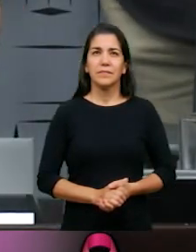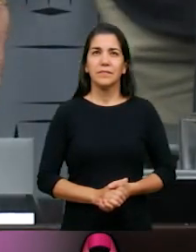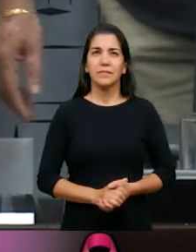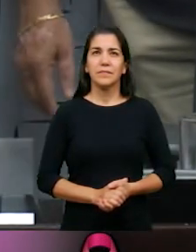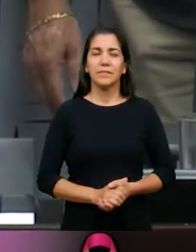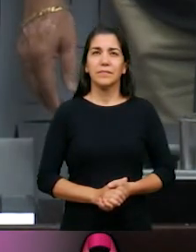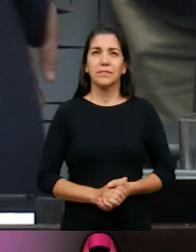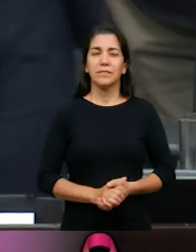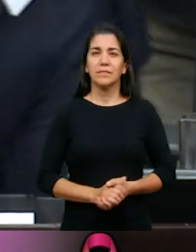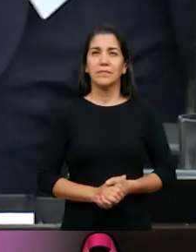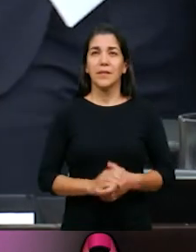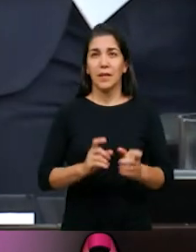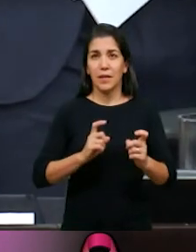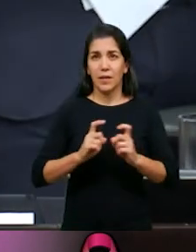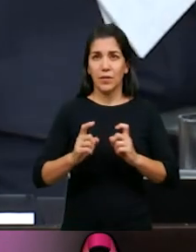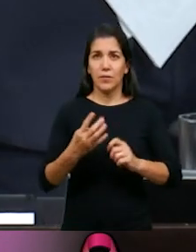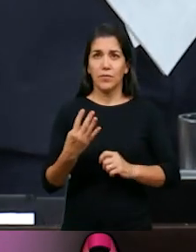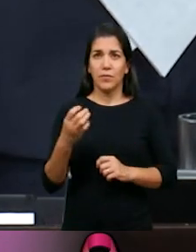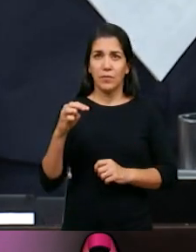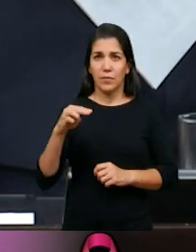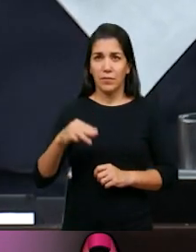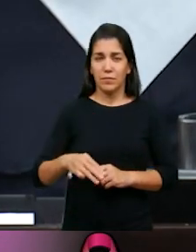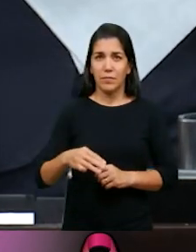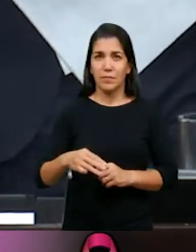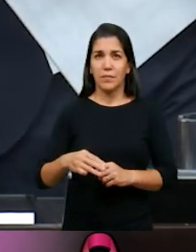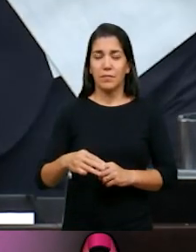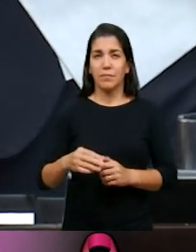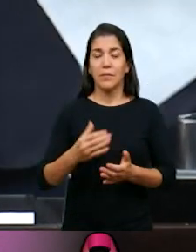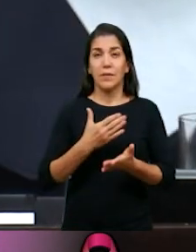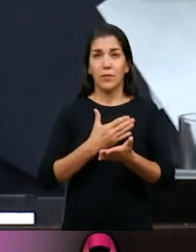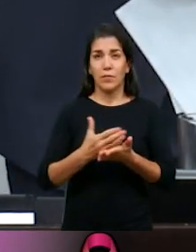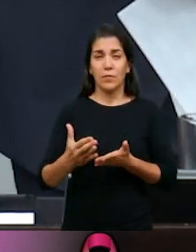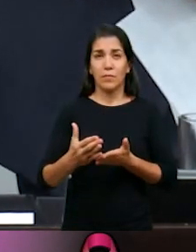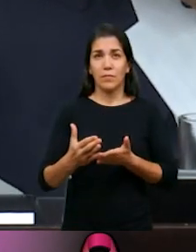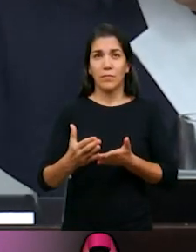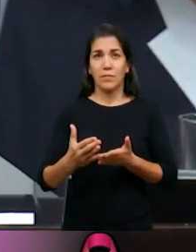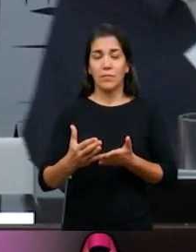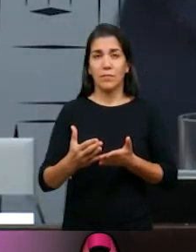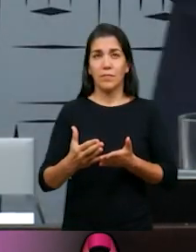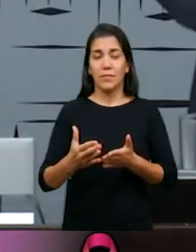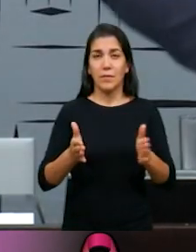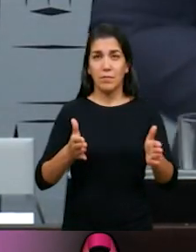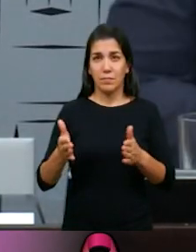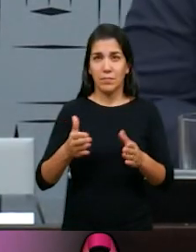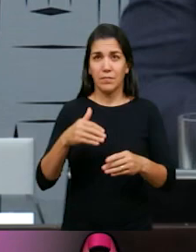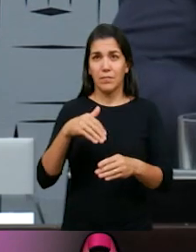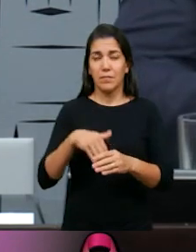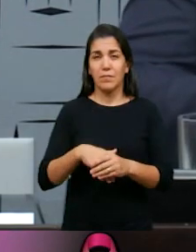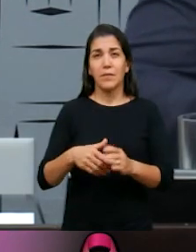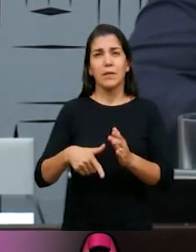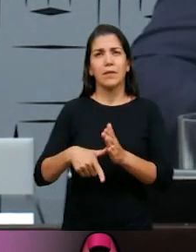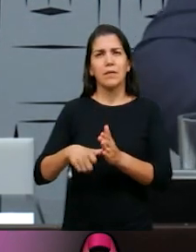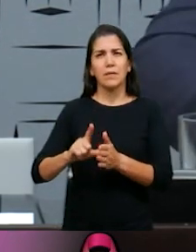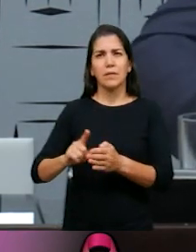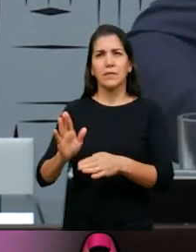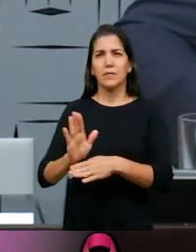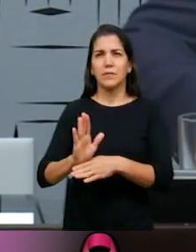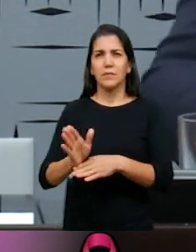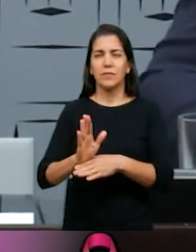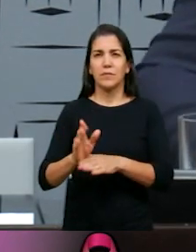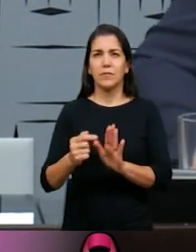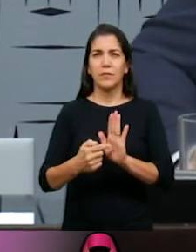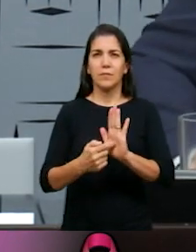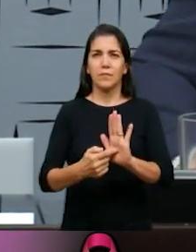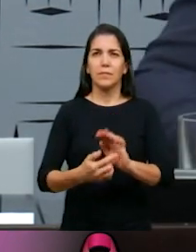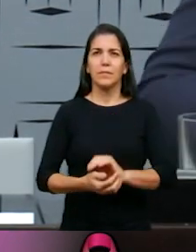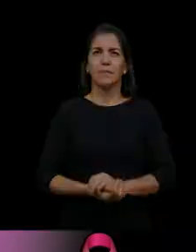Encerrado o pequeno expediente, passamos à ordem do dia. Antes, porém, chamamos um vídeo institucional sobre prestação de